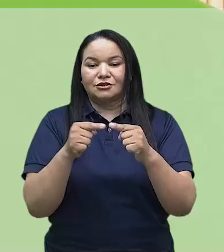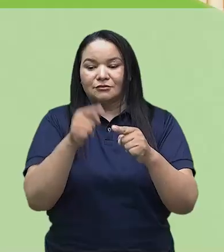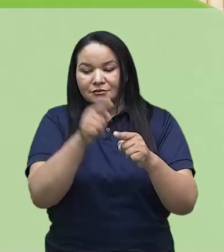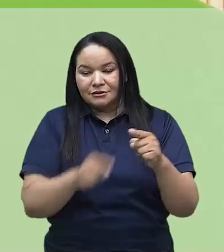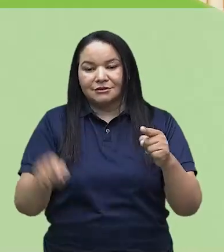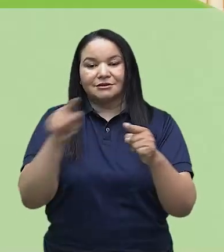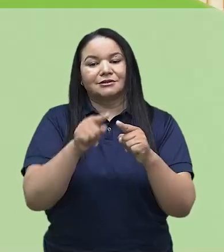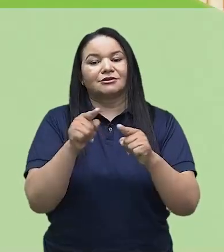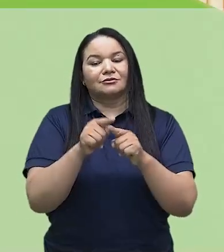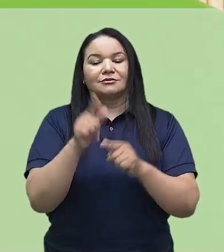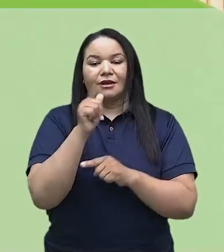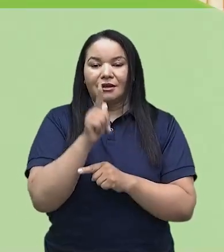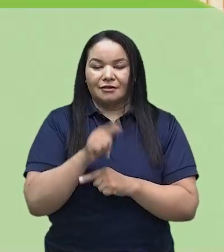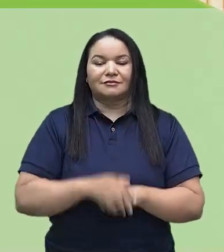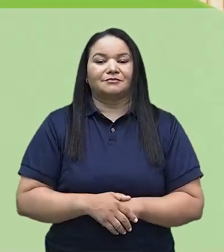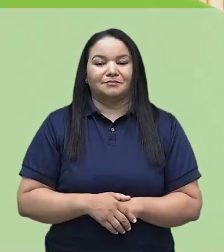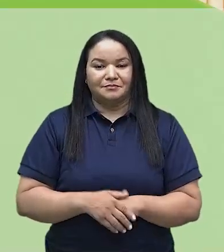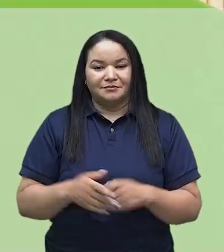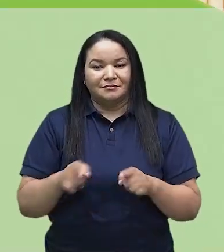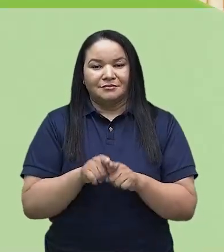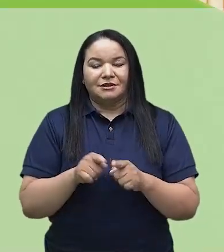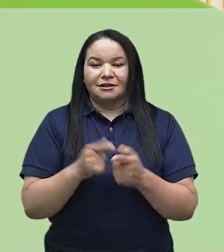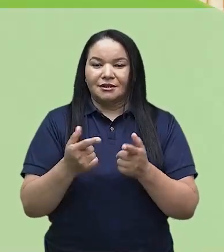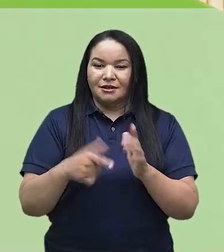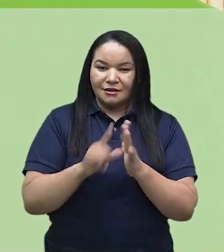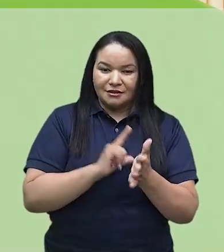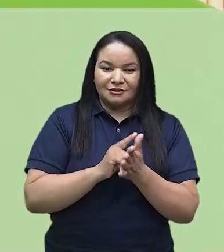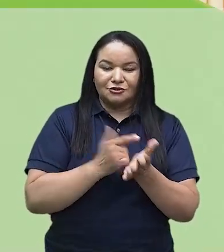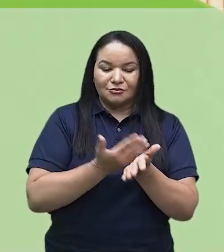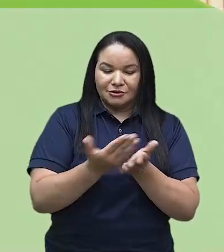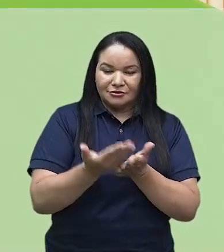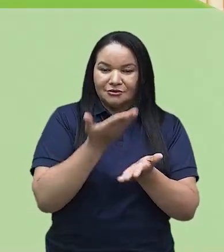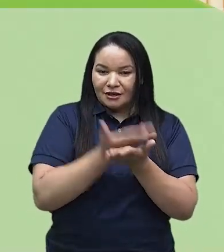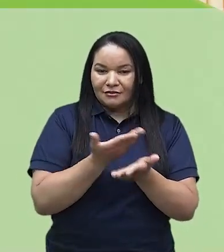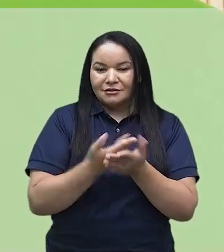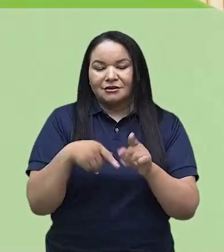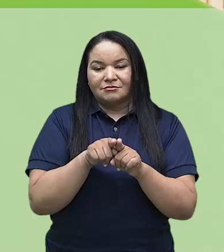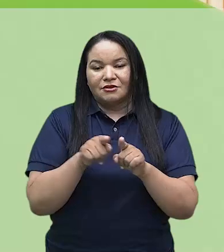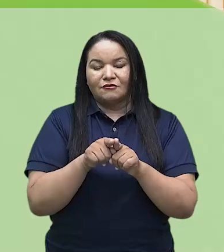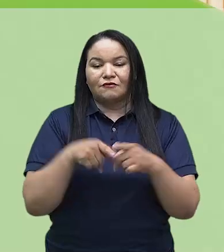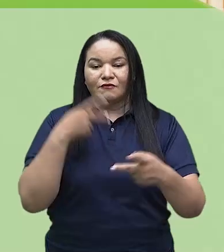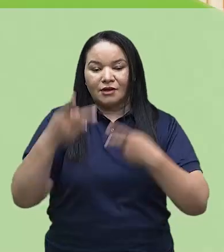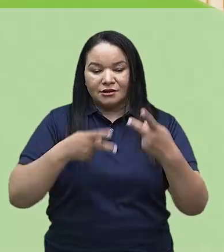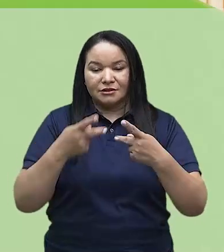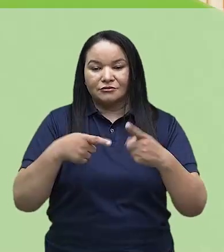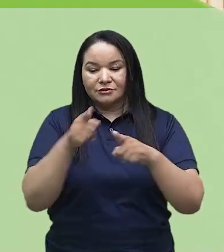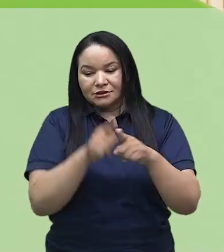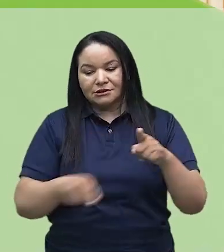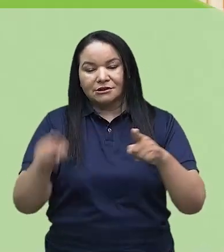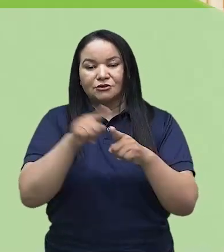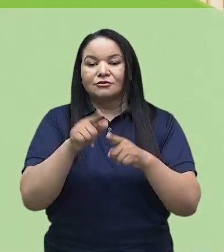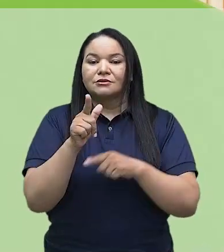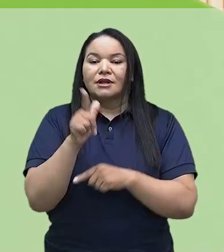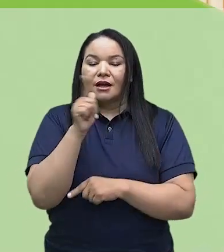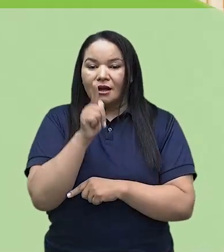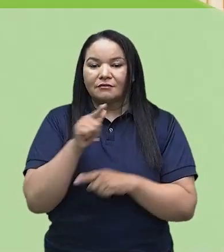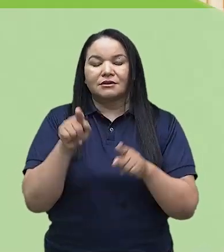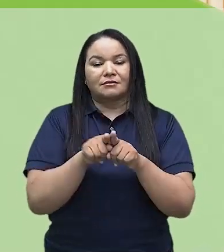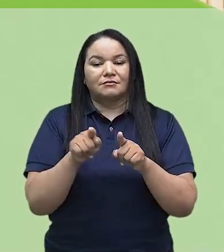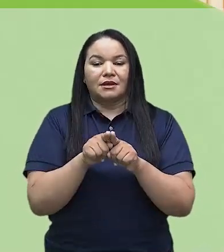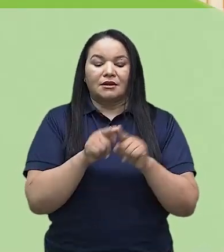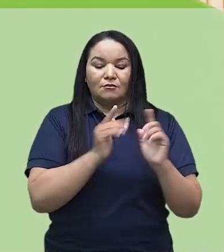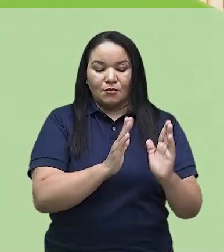eu havia, né, iniciado a aula de hoje, falando que o ciclo da água é um dos ciclos mais importantes,